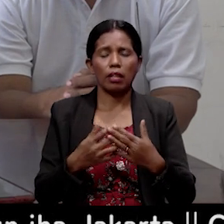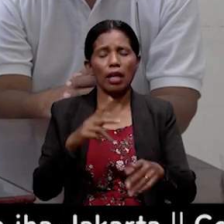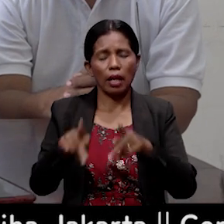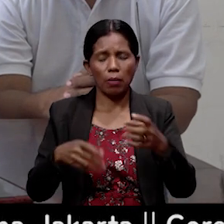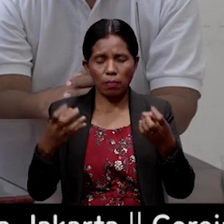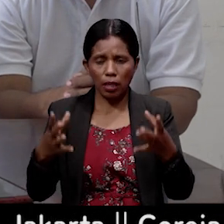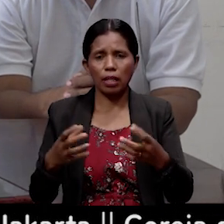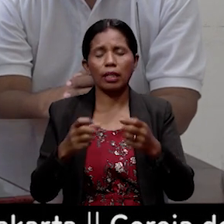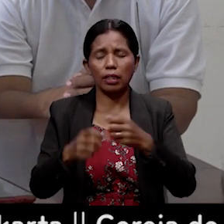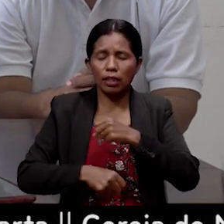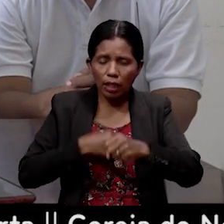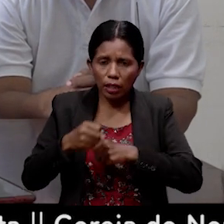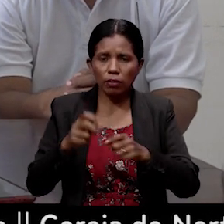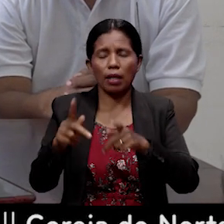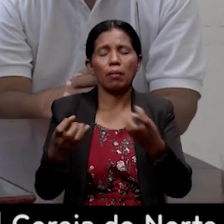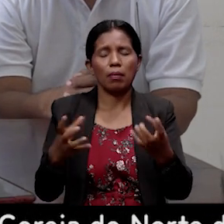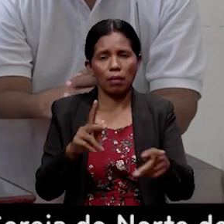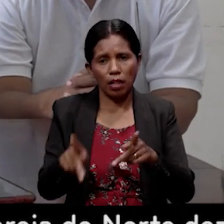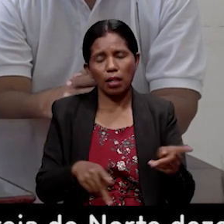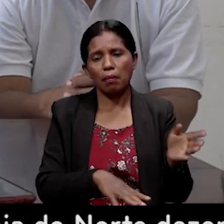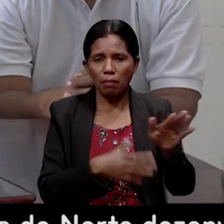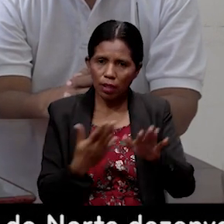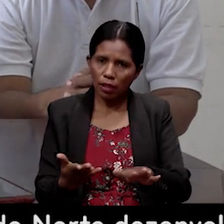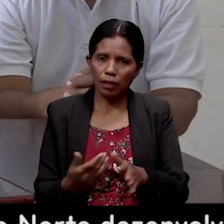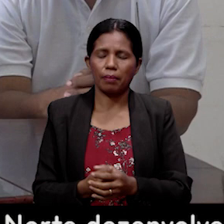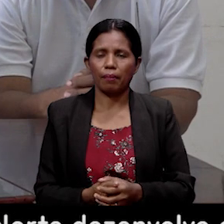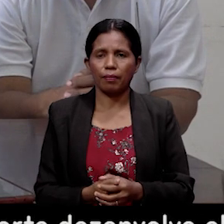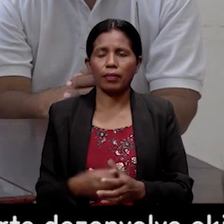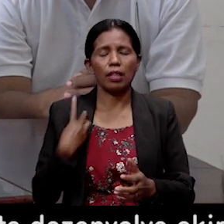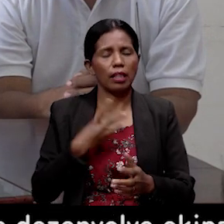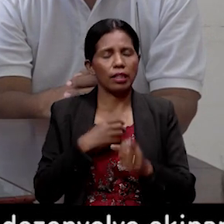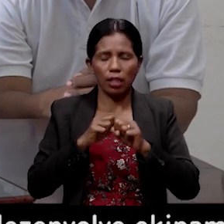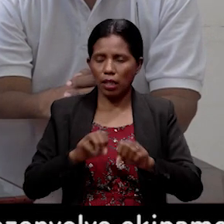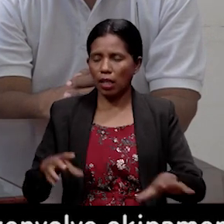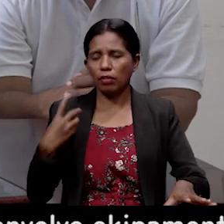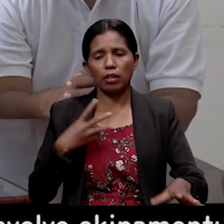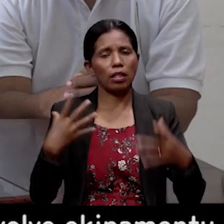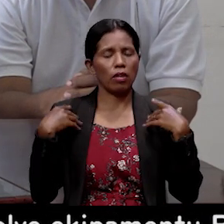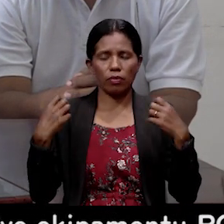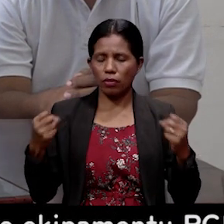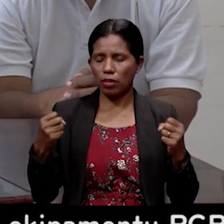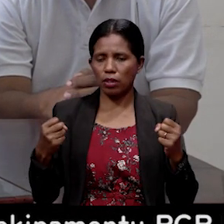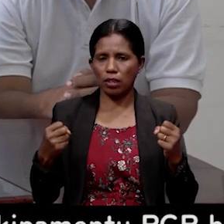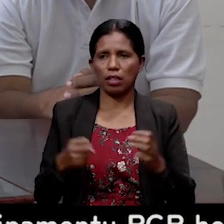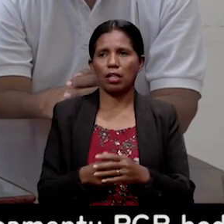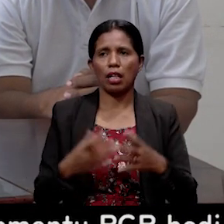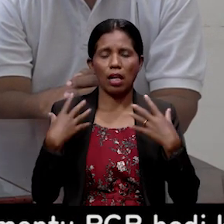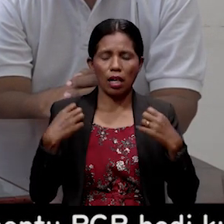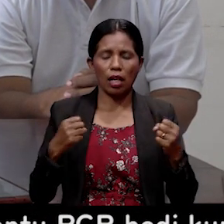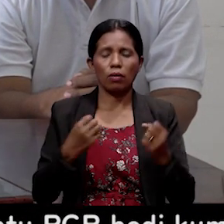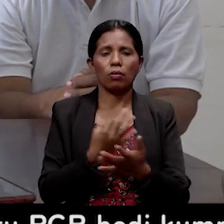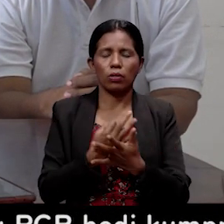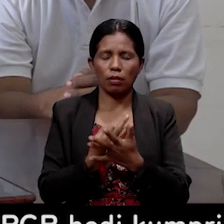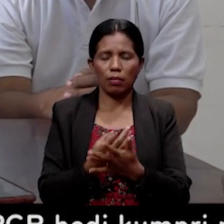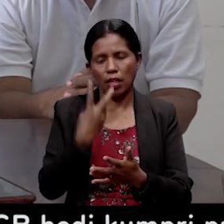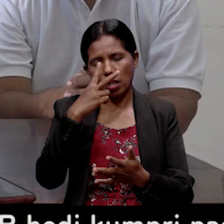povo maklakon, povo makmate, e ita lakon ita energia, lakon osam ba resolvale conflito sirane,